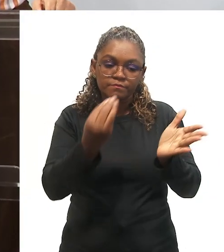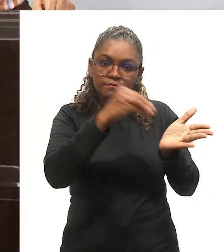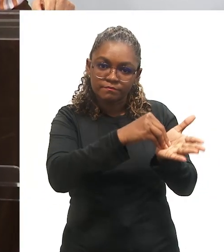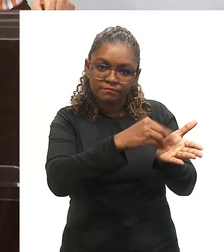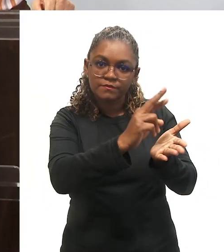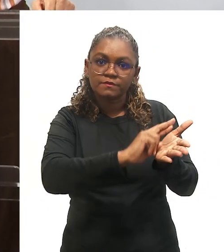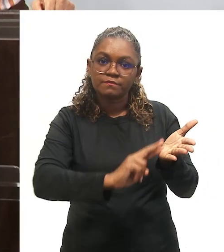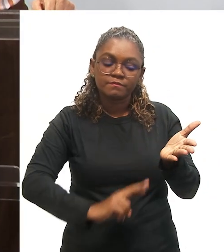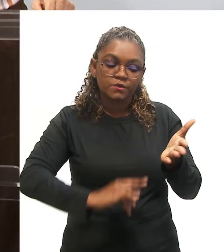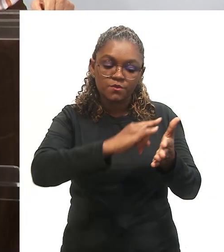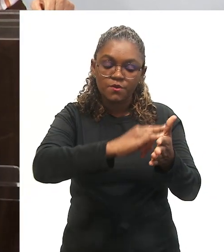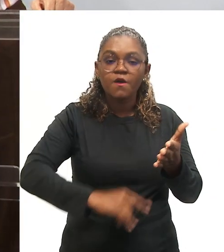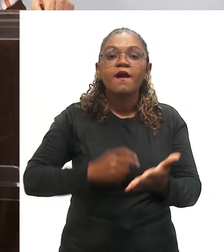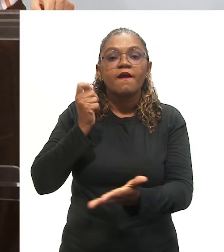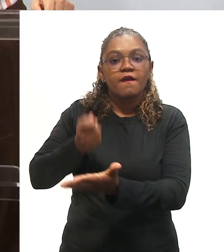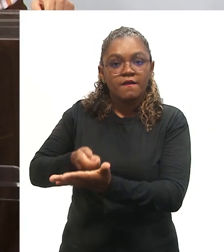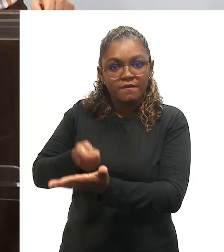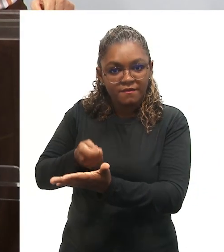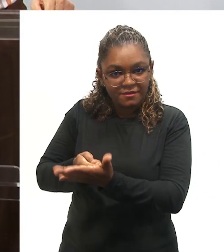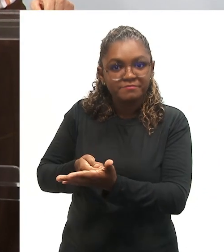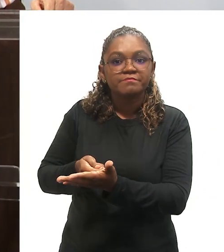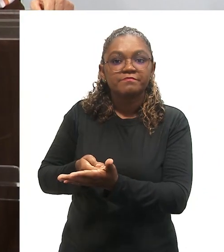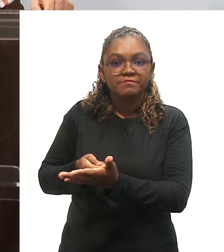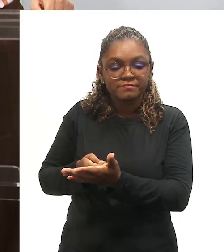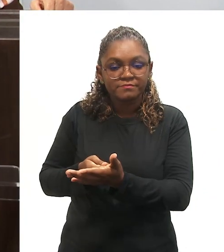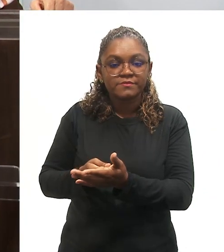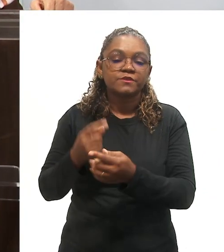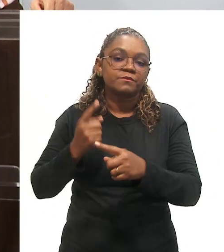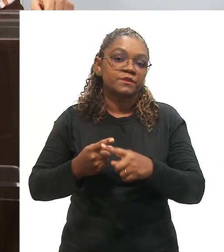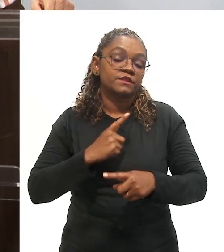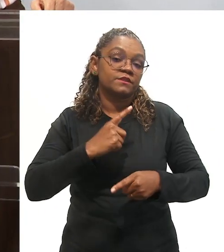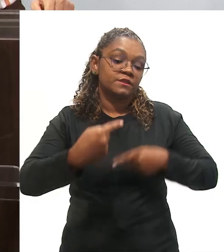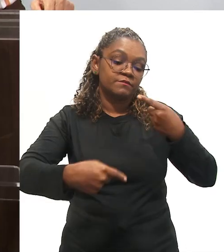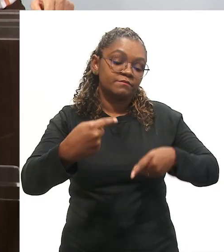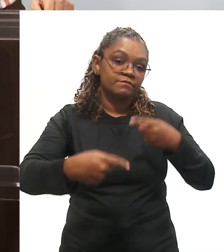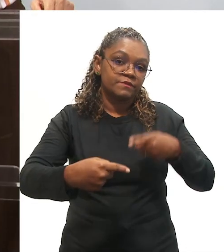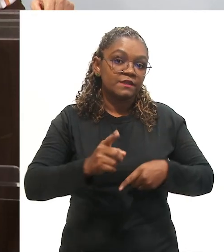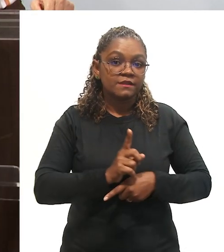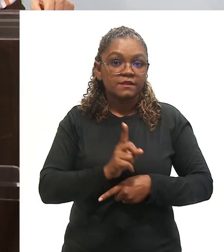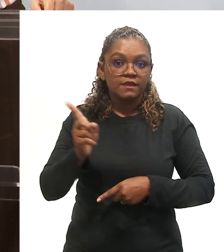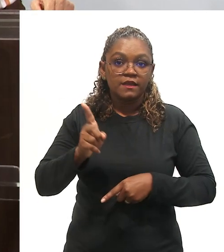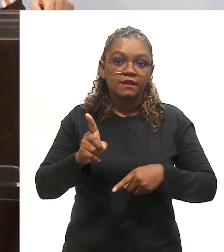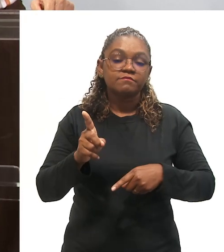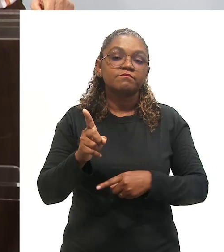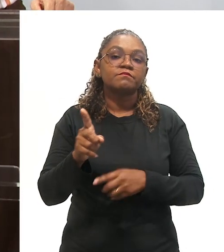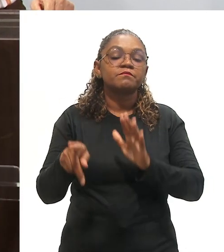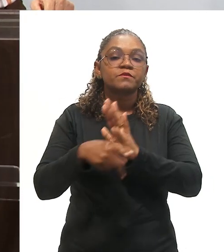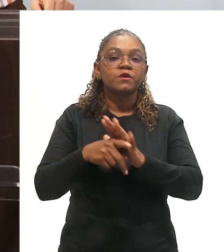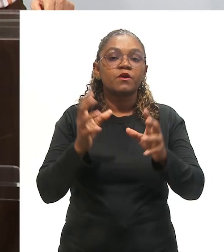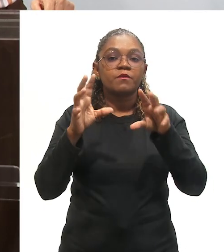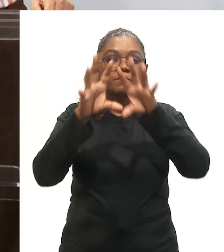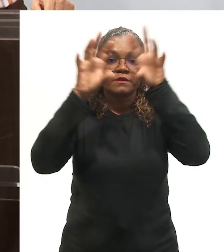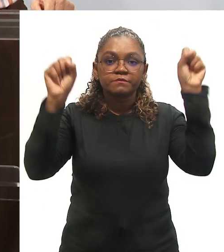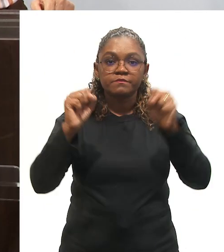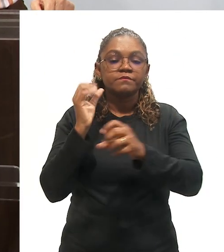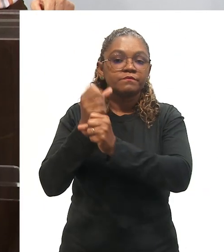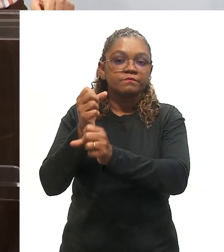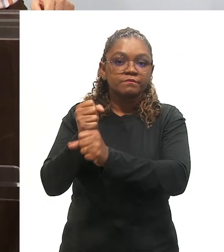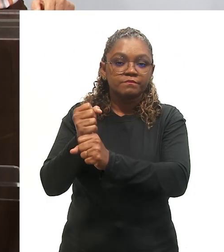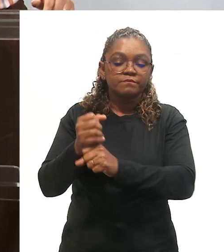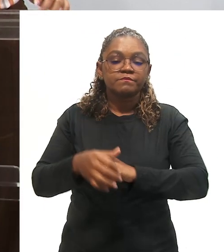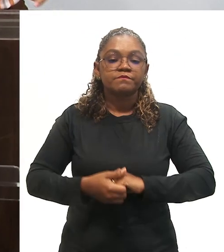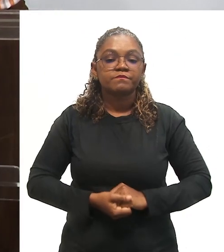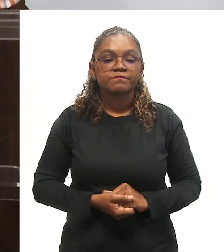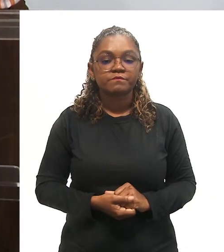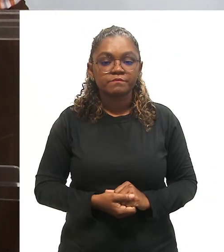as quais são documentos exigidos por meio de instrução normativa do Tribunal de Contas. Então, vejam, nós